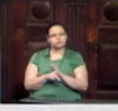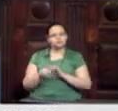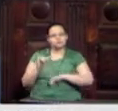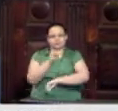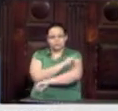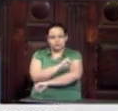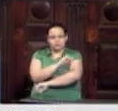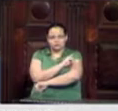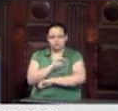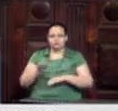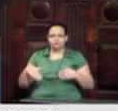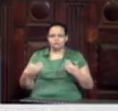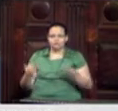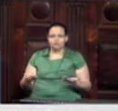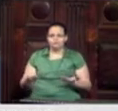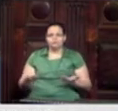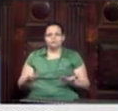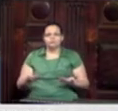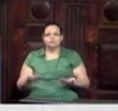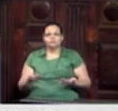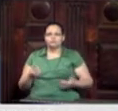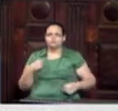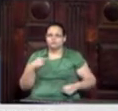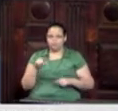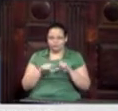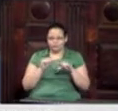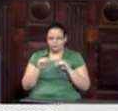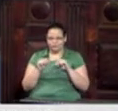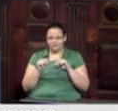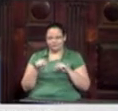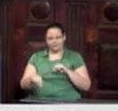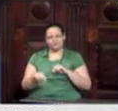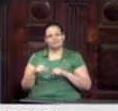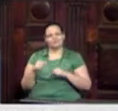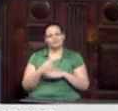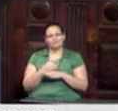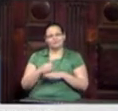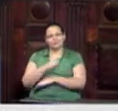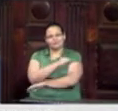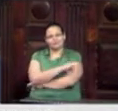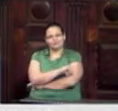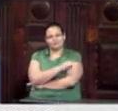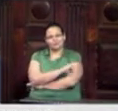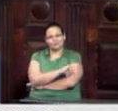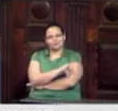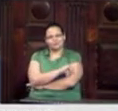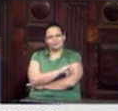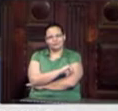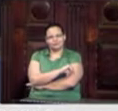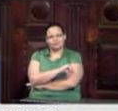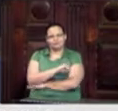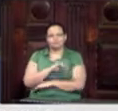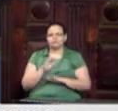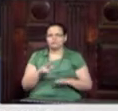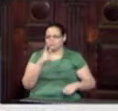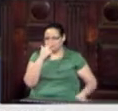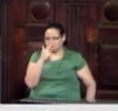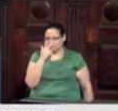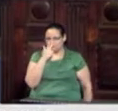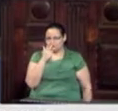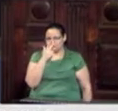Então, qual é o slogan? Eu escolho o Rio em minhas compras. Me